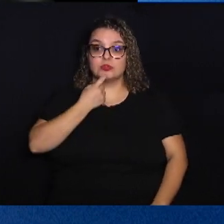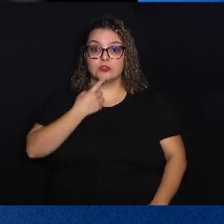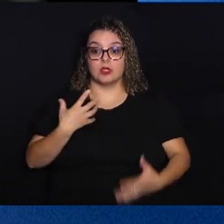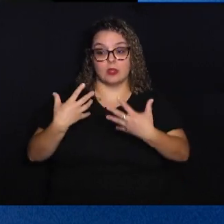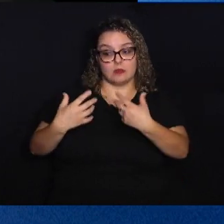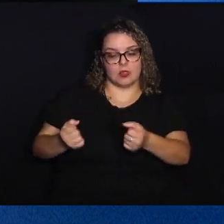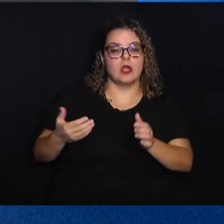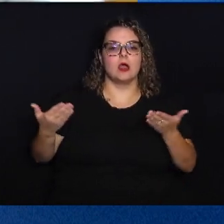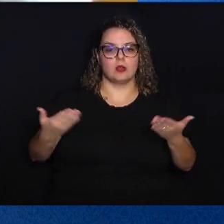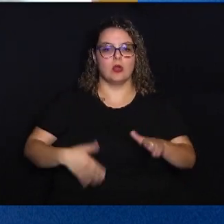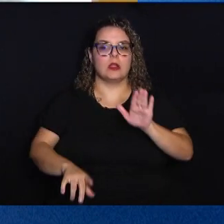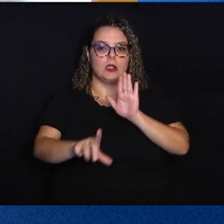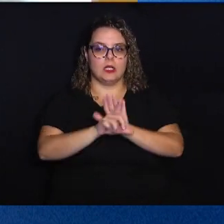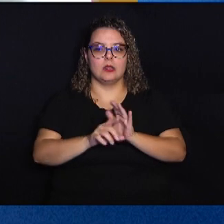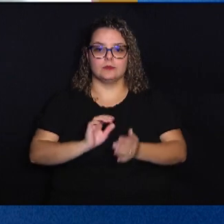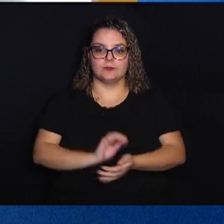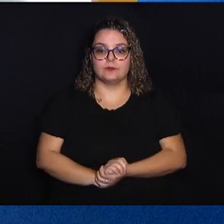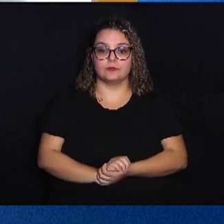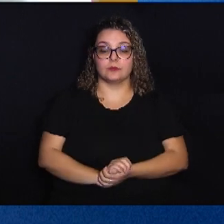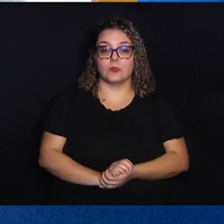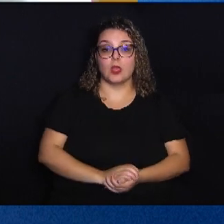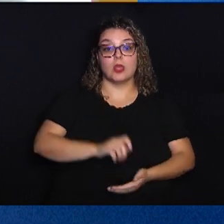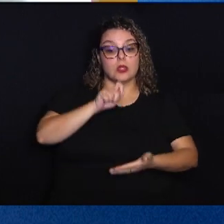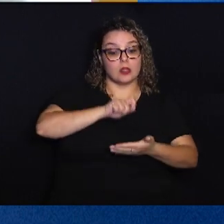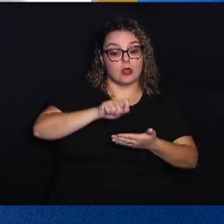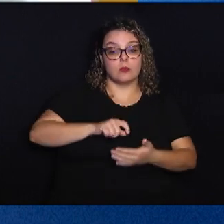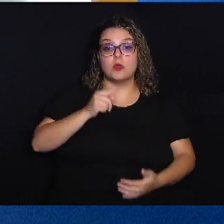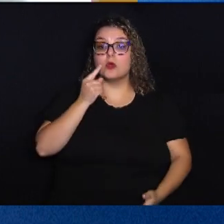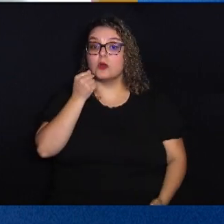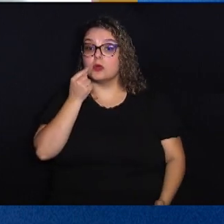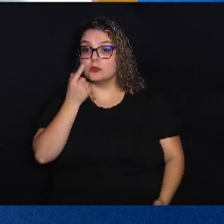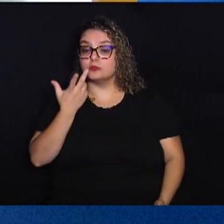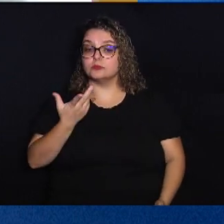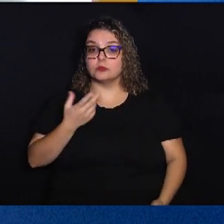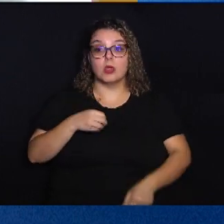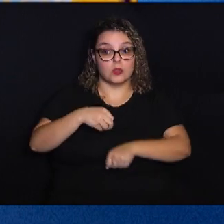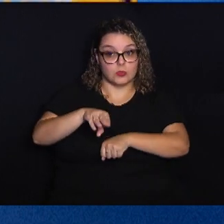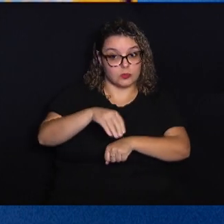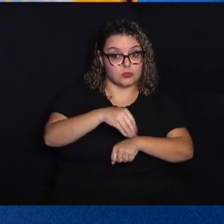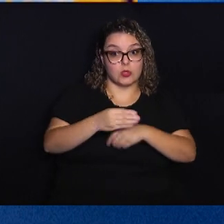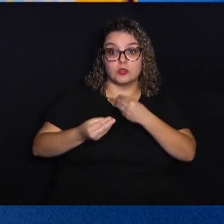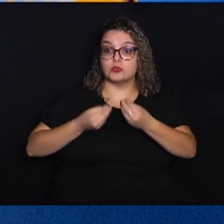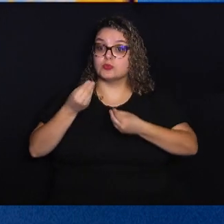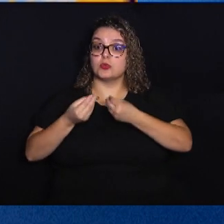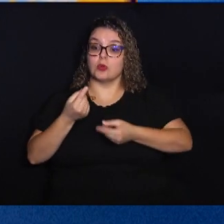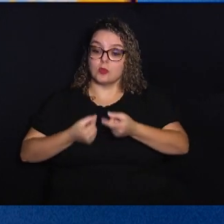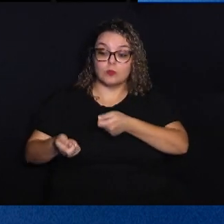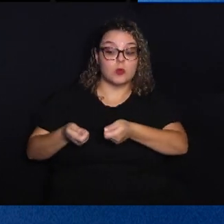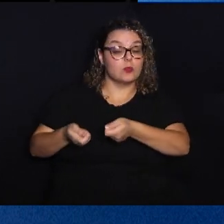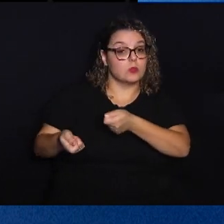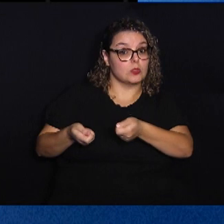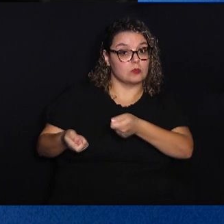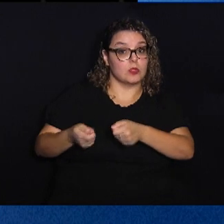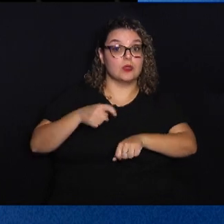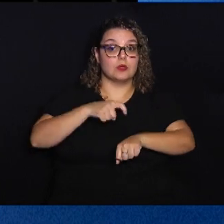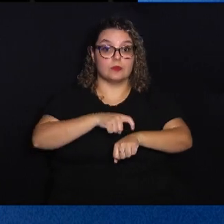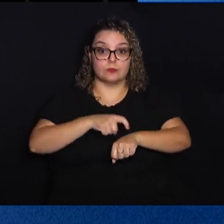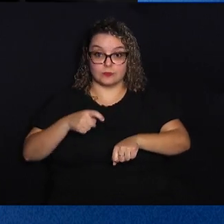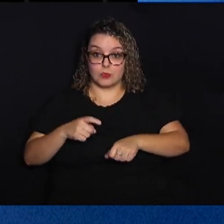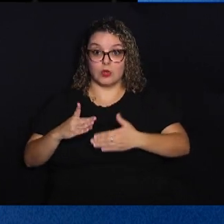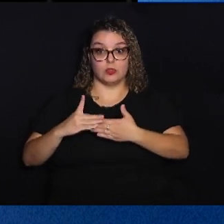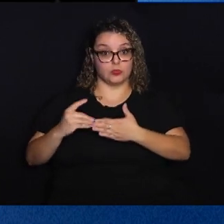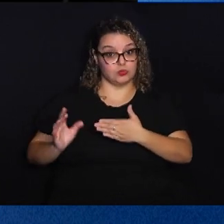e agora é lei. E o quadro Na Ponta do Lápis dá dicas de como economizar em época de